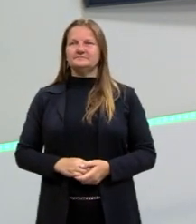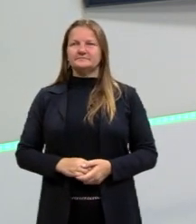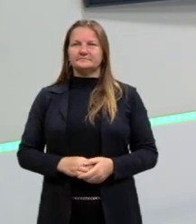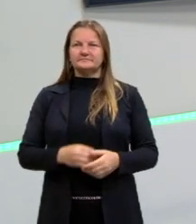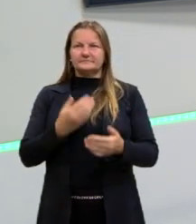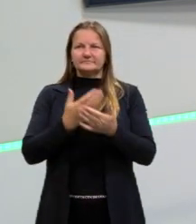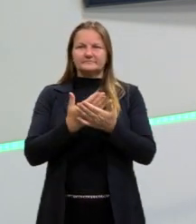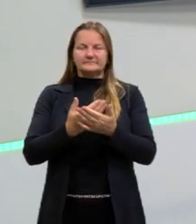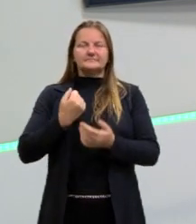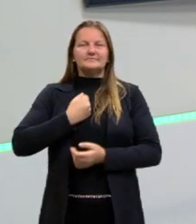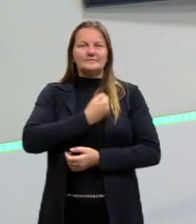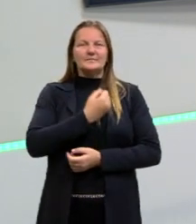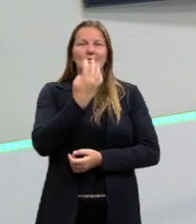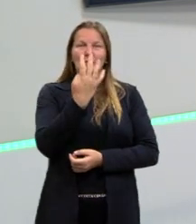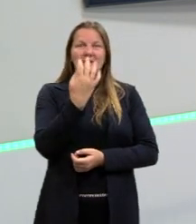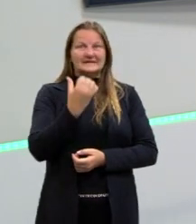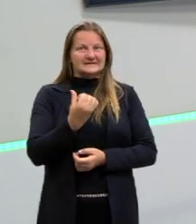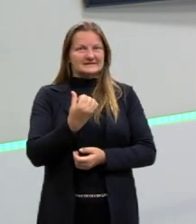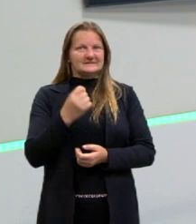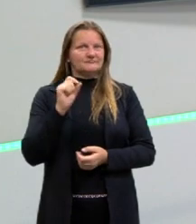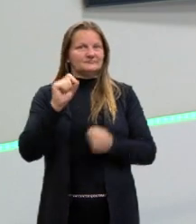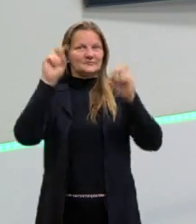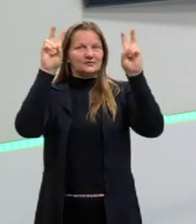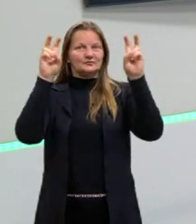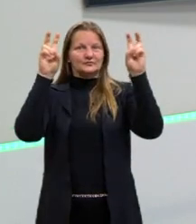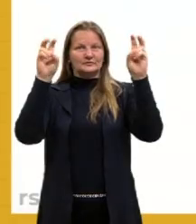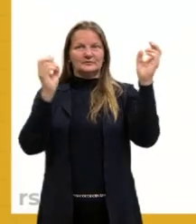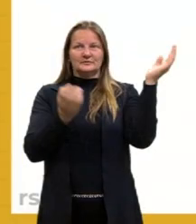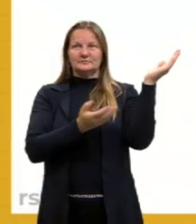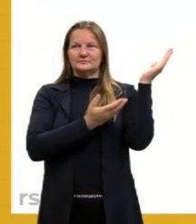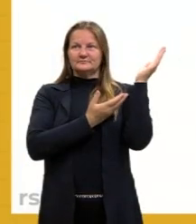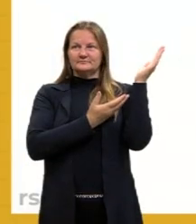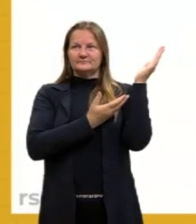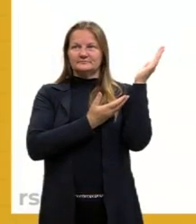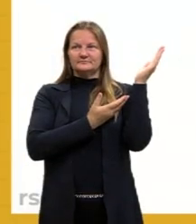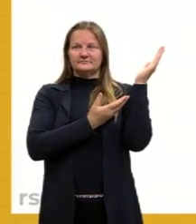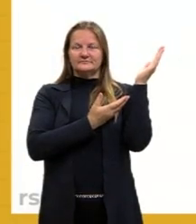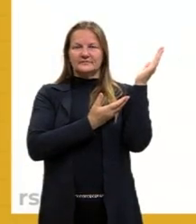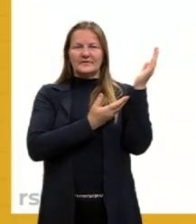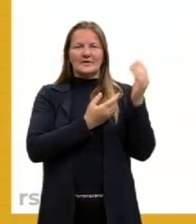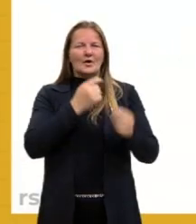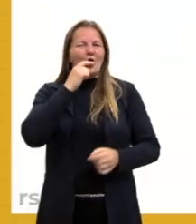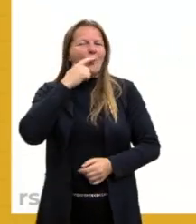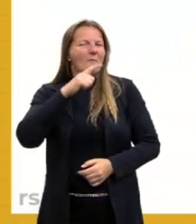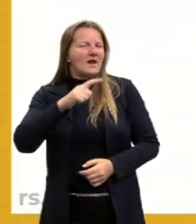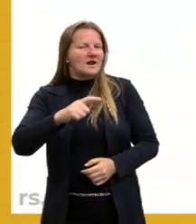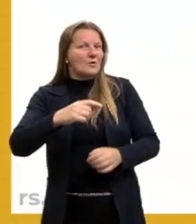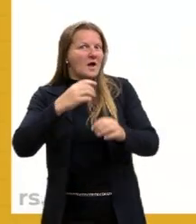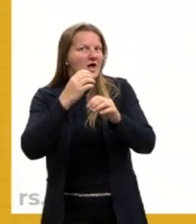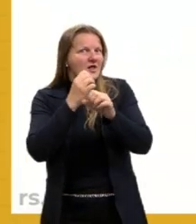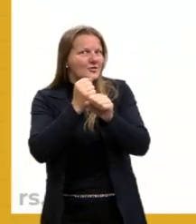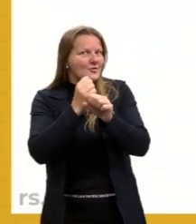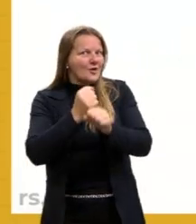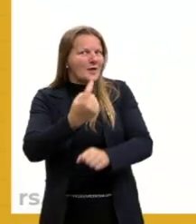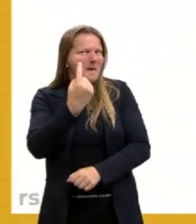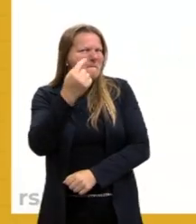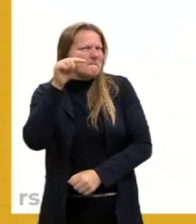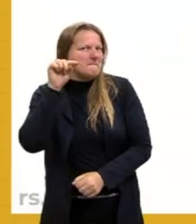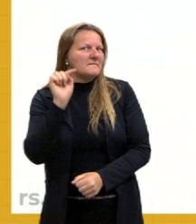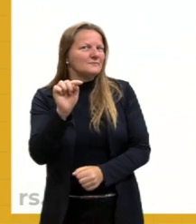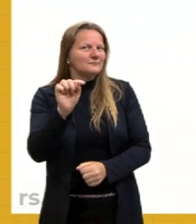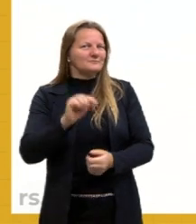A nossa aula de número 46, ela tem por título Uma língua nota mil,